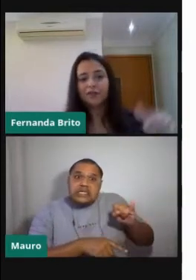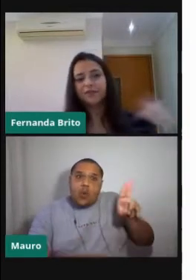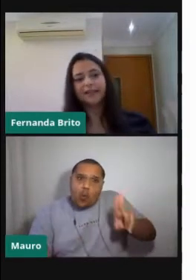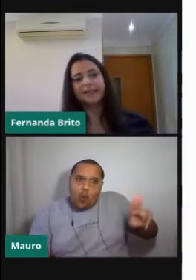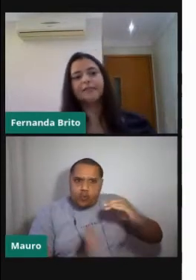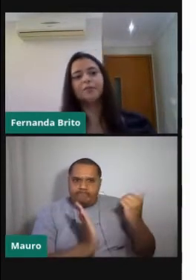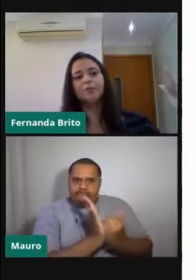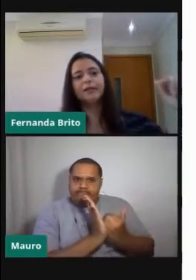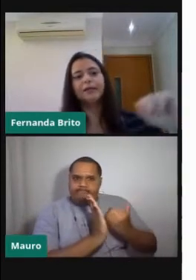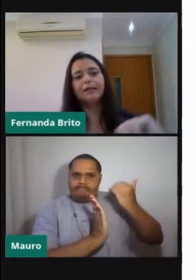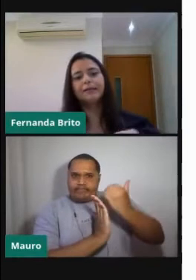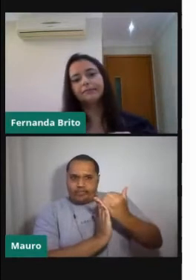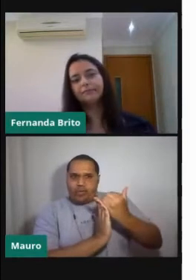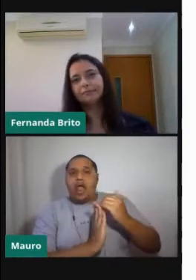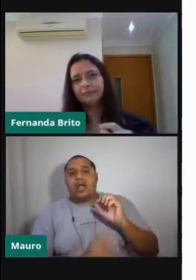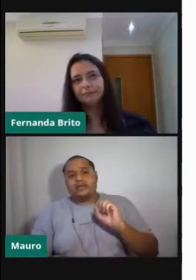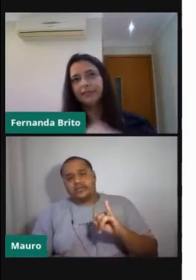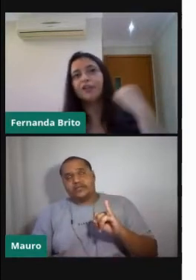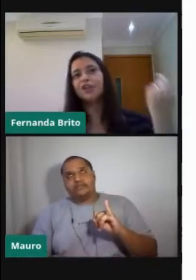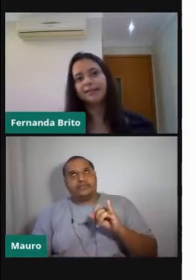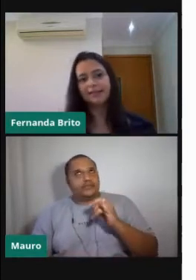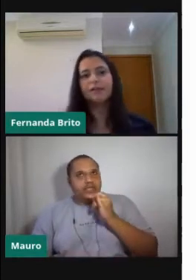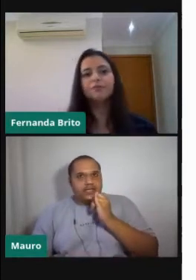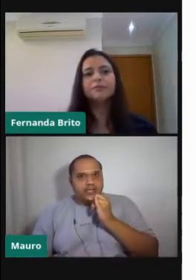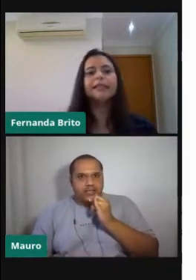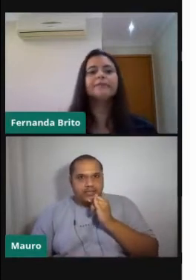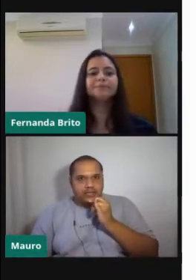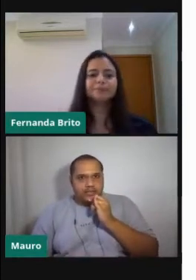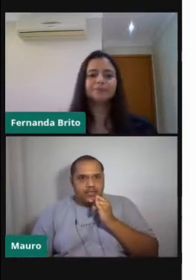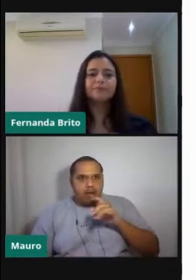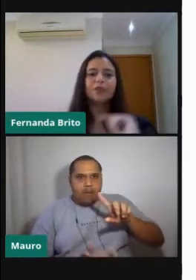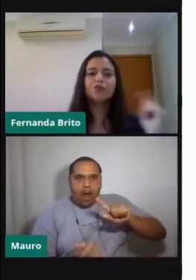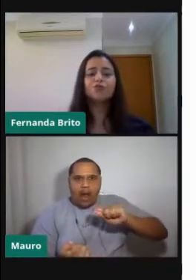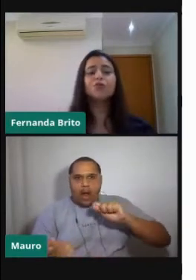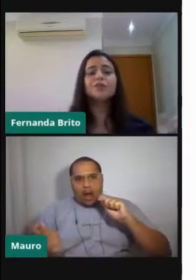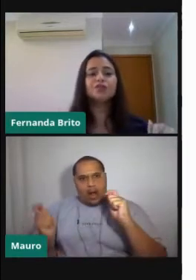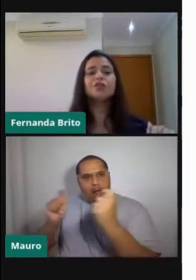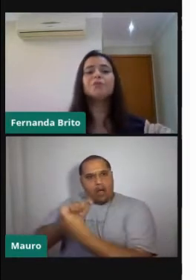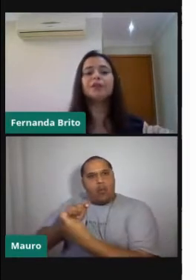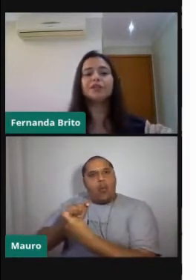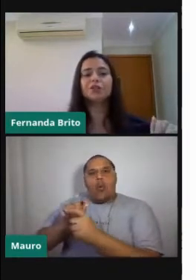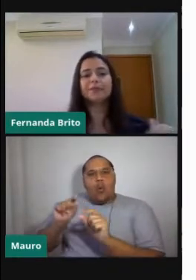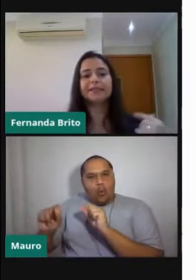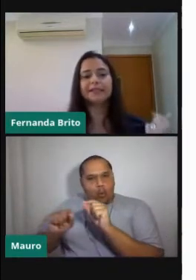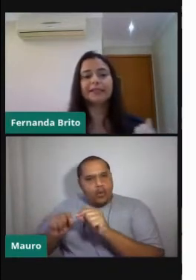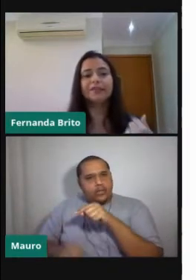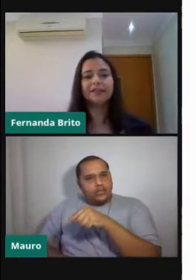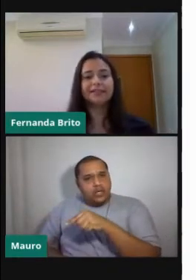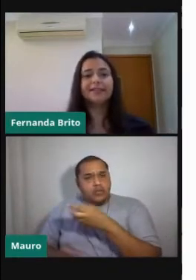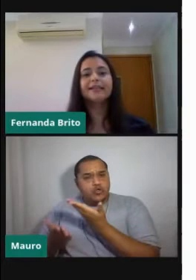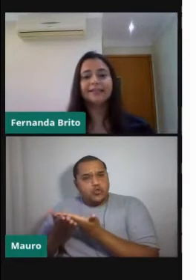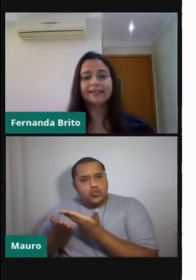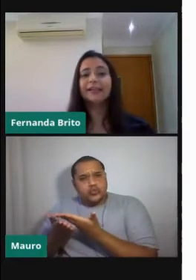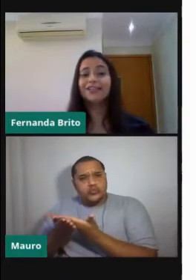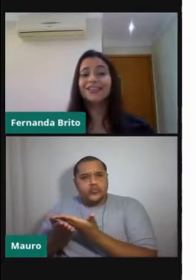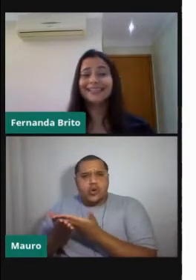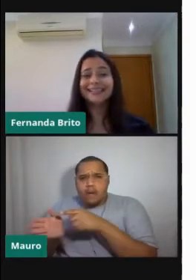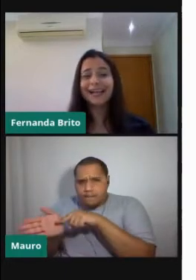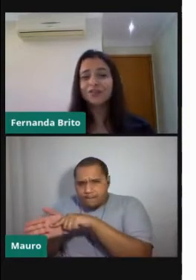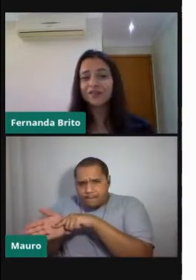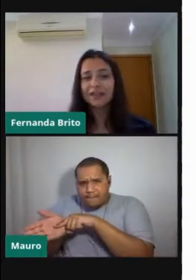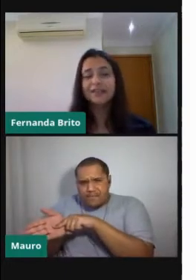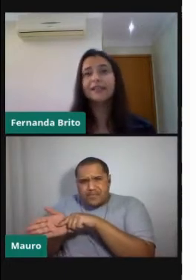Se a gente fosse fazer uma translação, né? Os estudos estimam que a gente precisaria fazer cerca